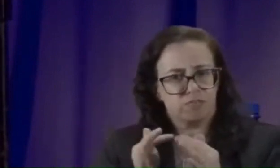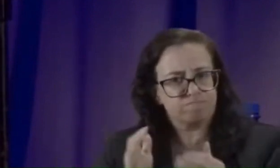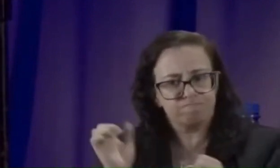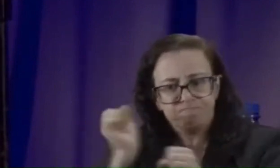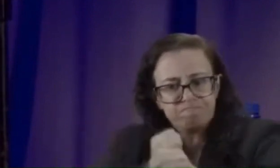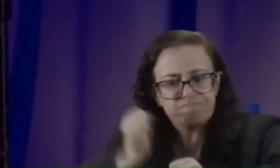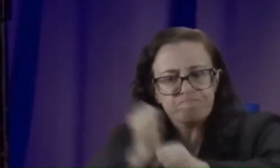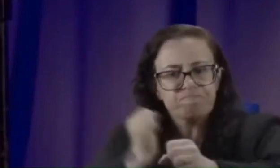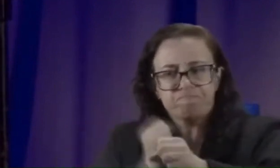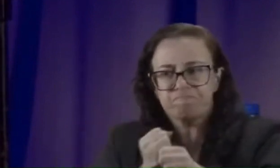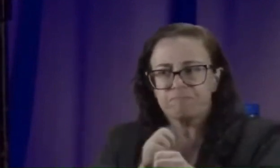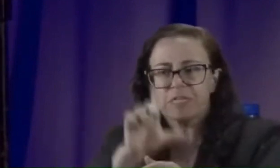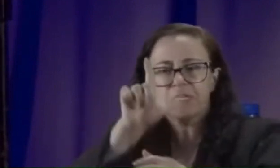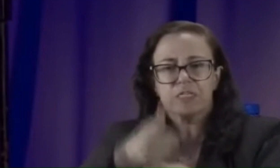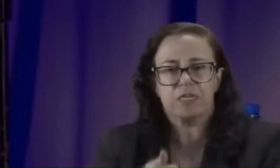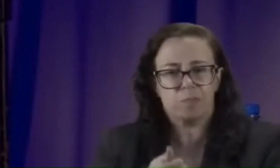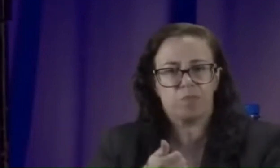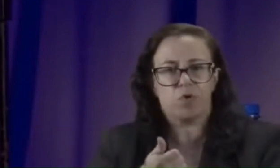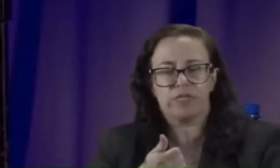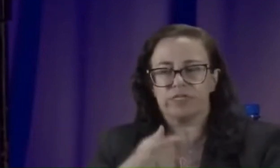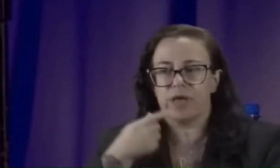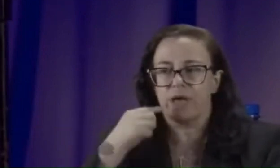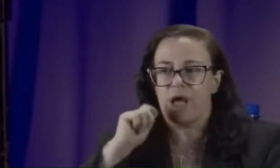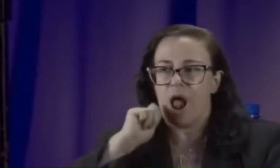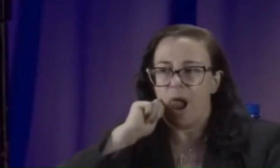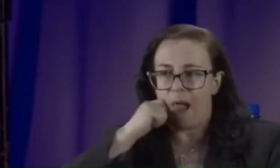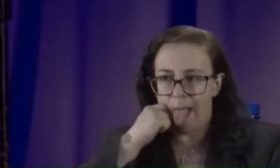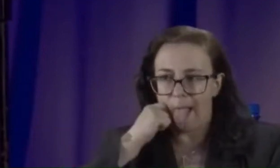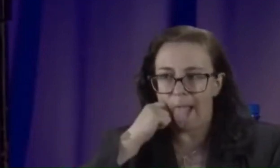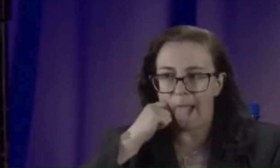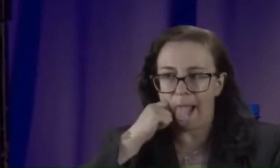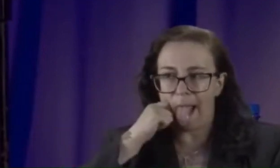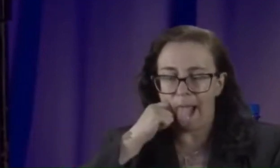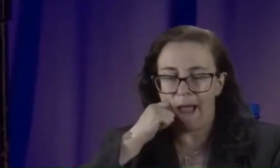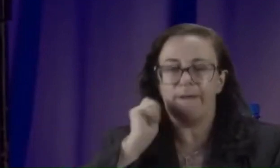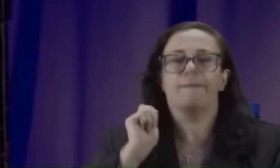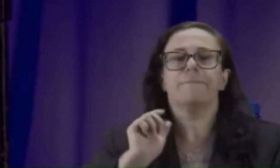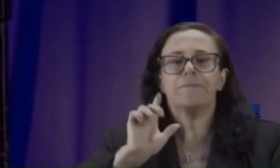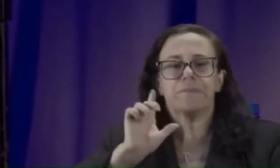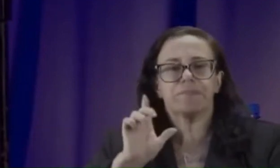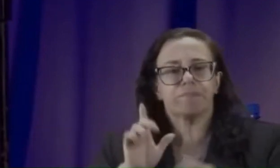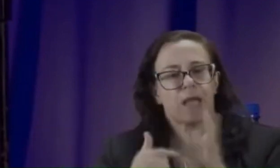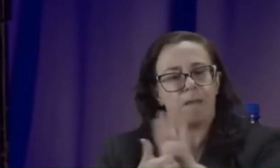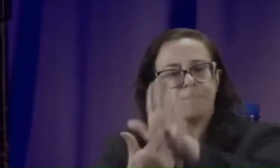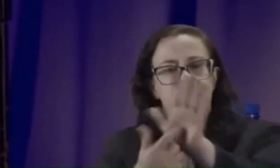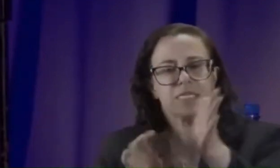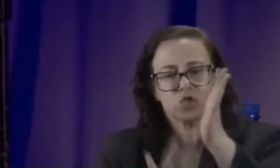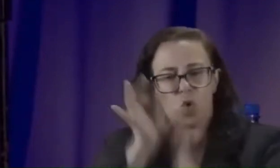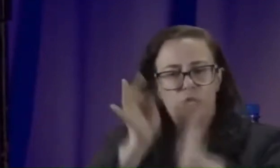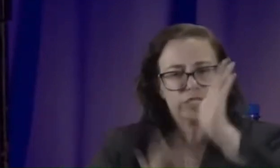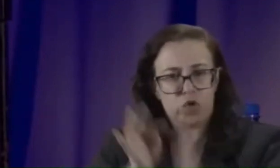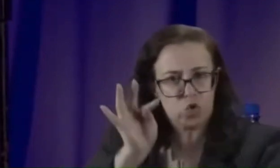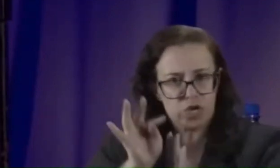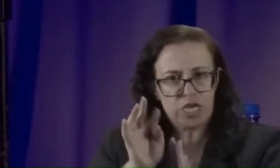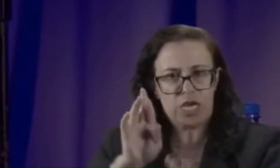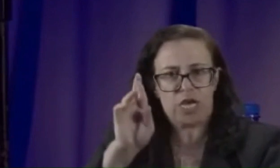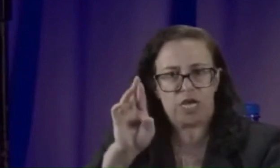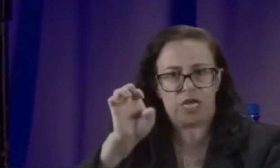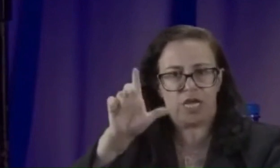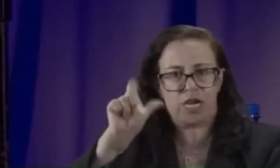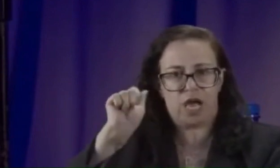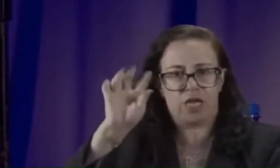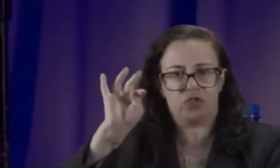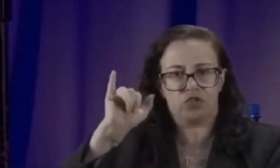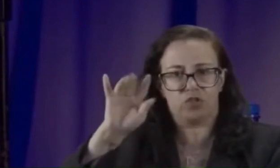depois, Alberto Einstein, ao apresentar a teoria da relatividade do tempo e do espaço,